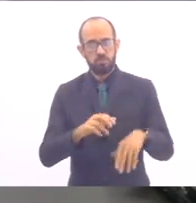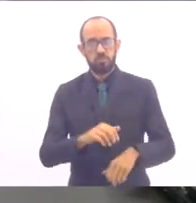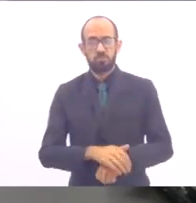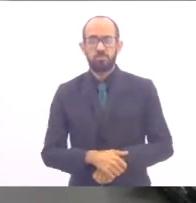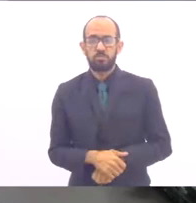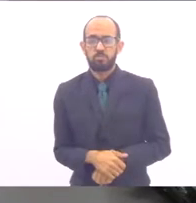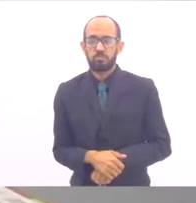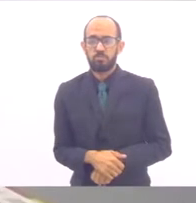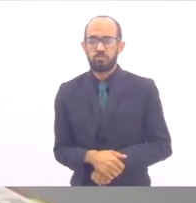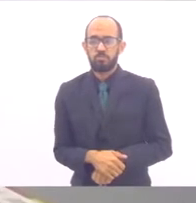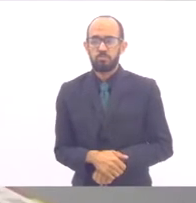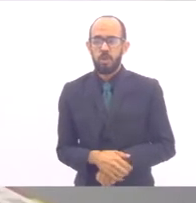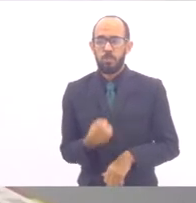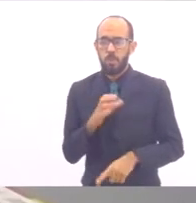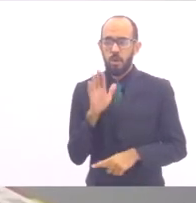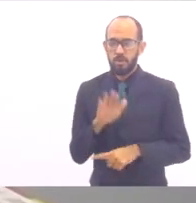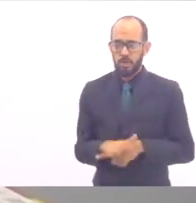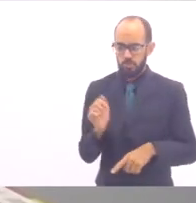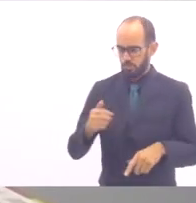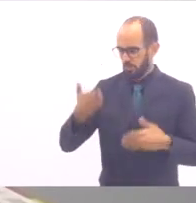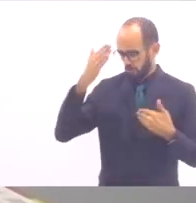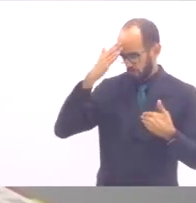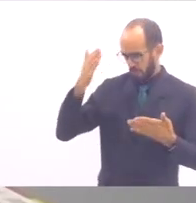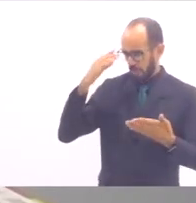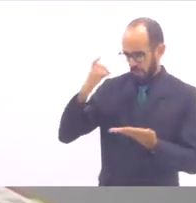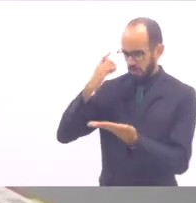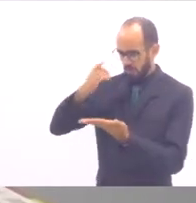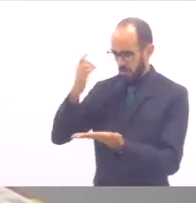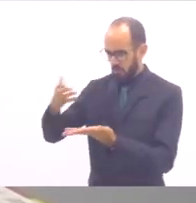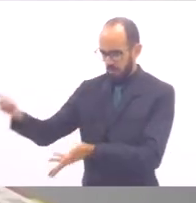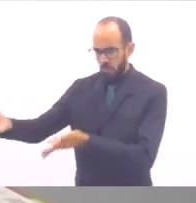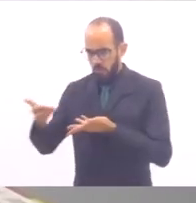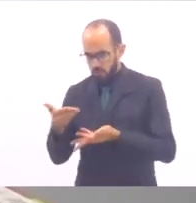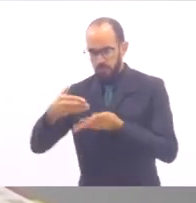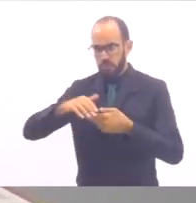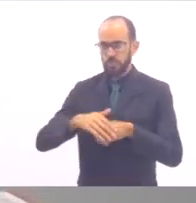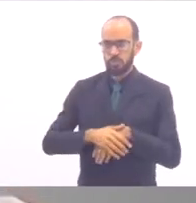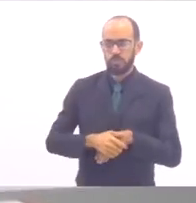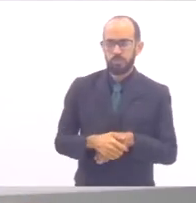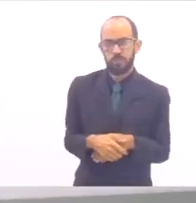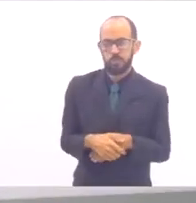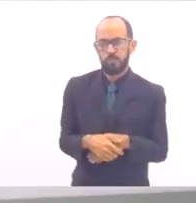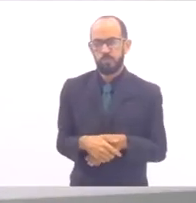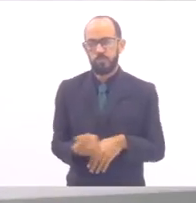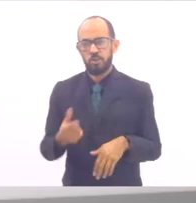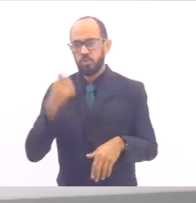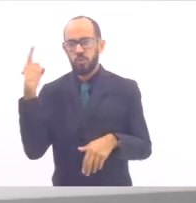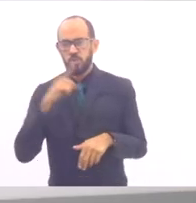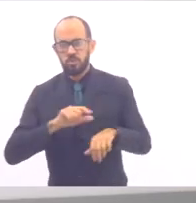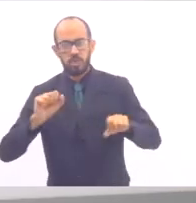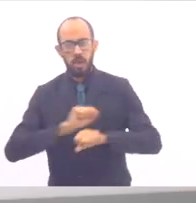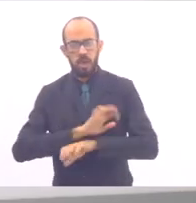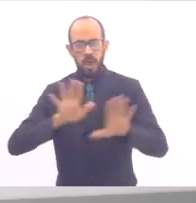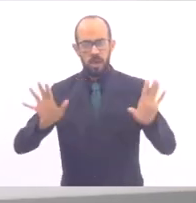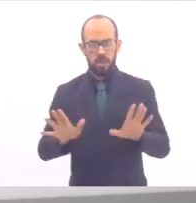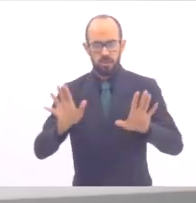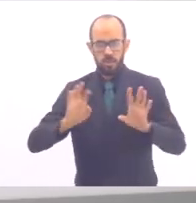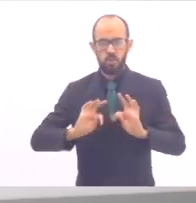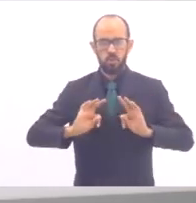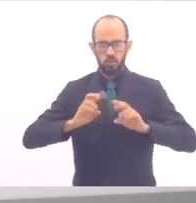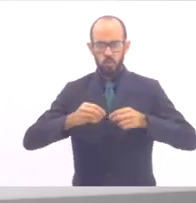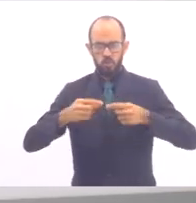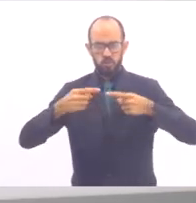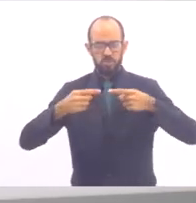tarde. Deputado, obrigado aí pelo convite para podermos aí esclarecer esses pontos